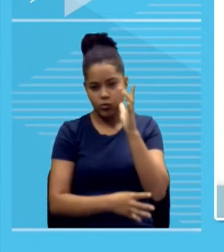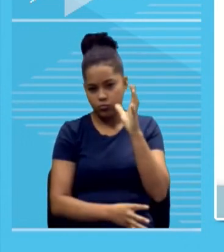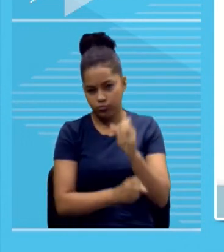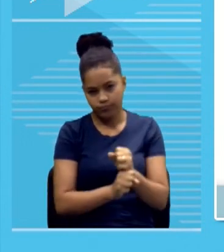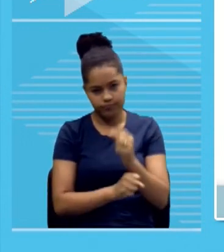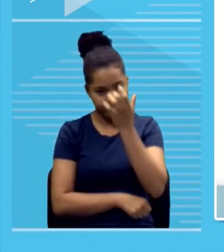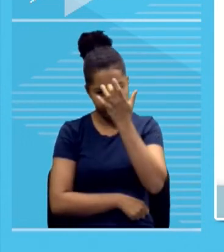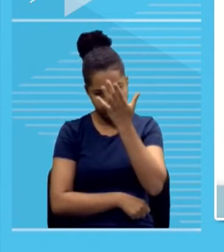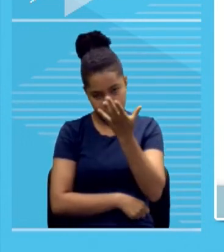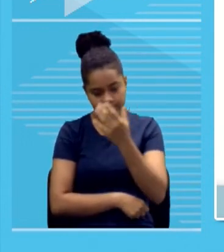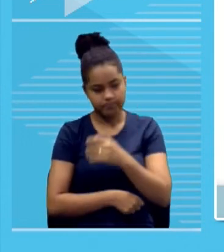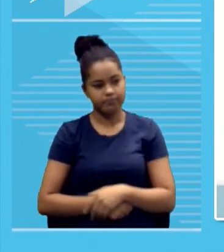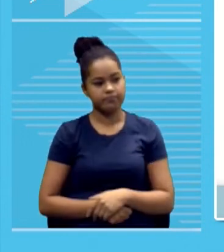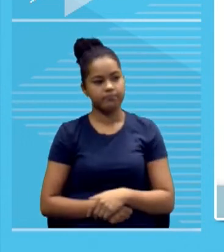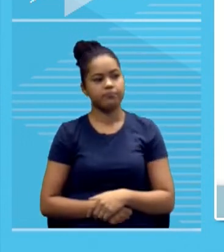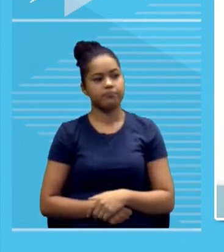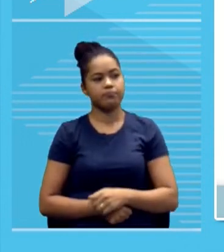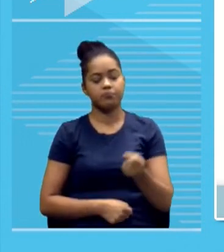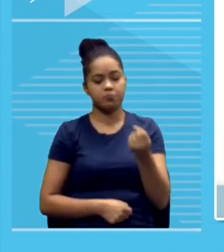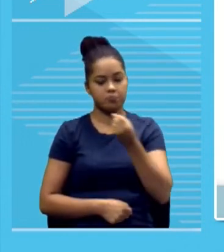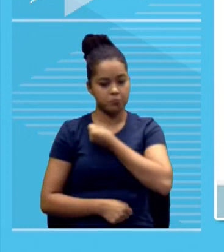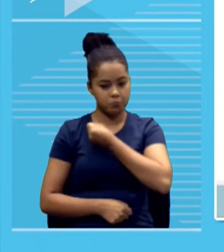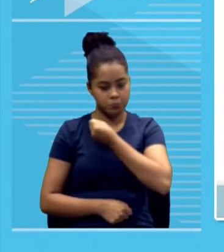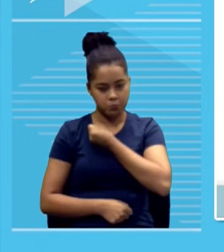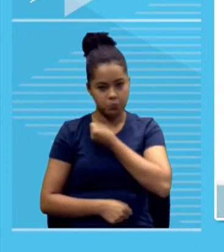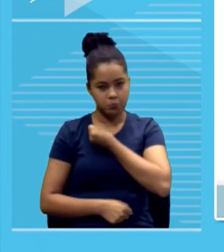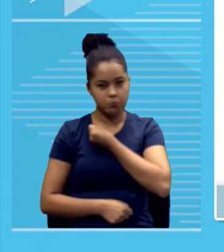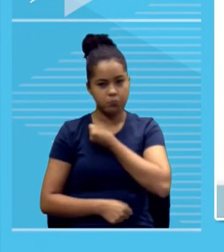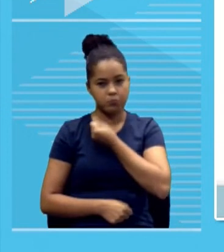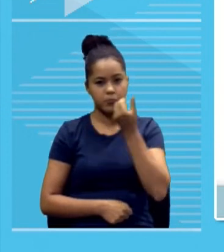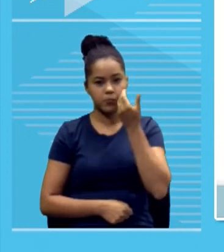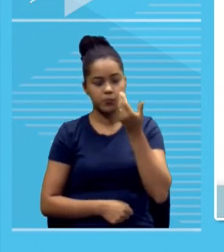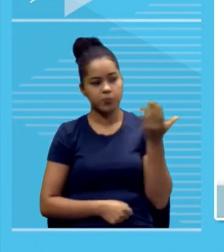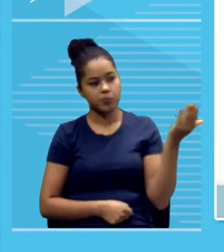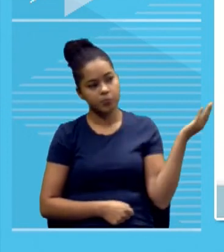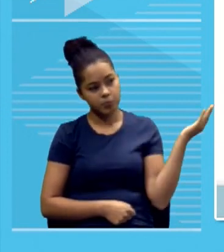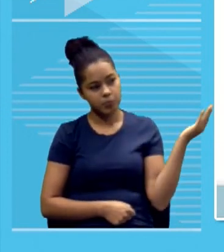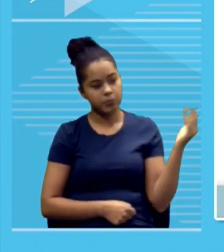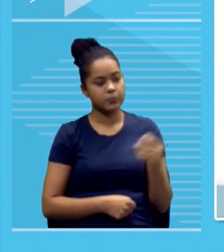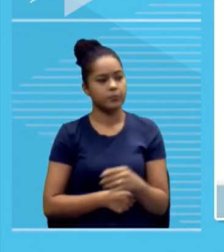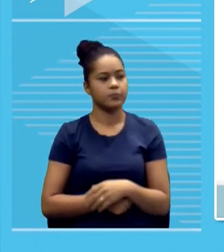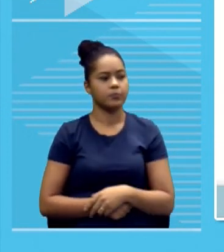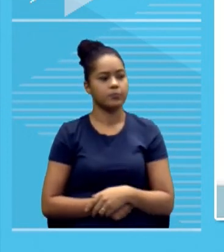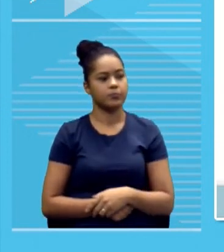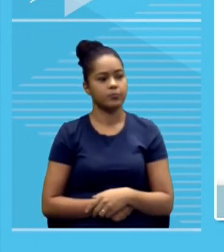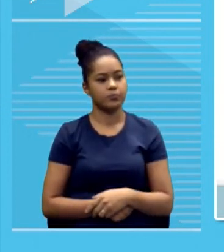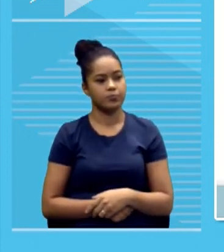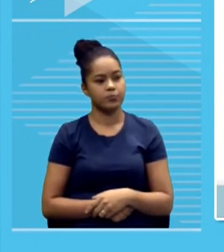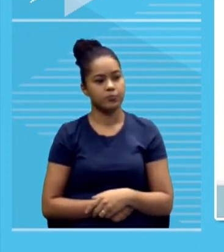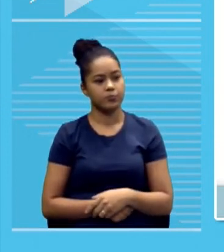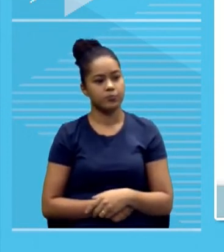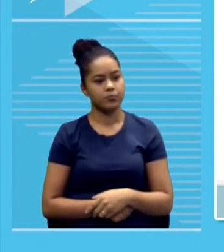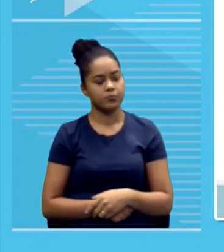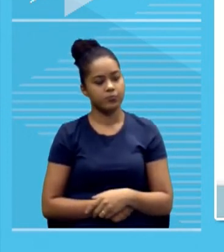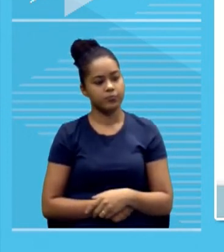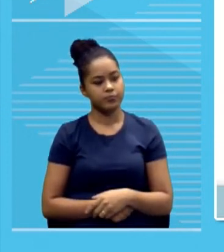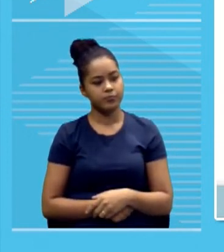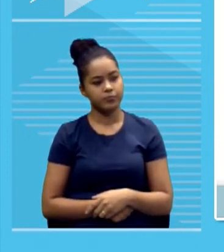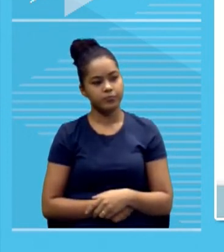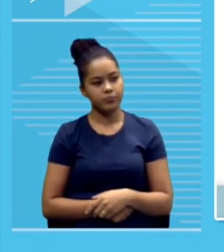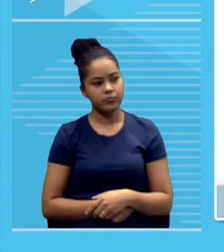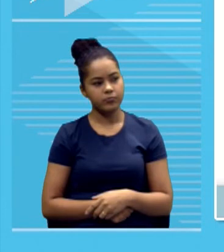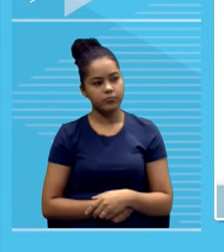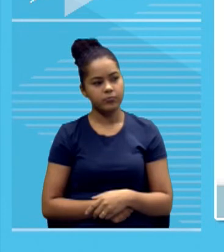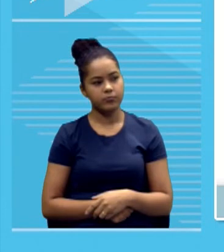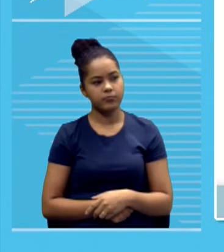E aí, questãozinha do Enem, fala o seguinte. 3 lâmpadas idênticas foram ligadas no circuito esquematizado.